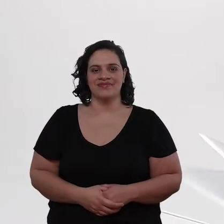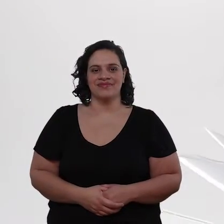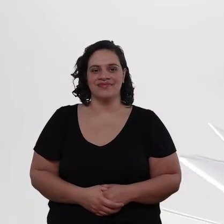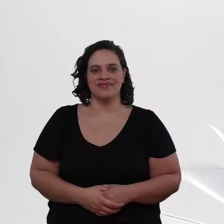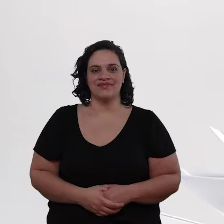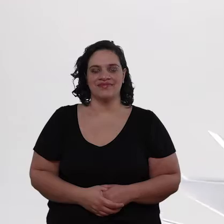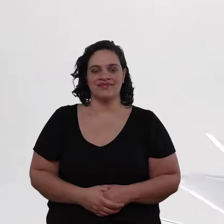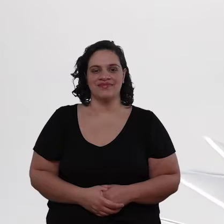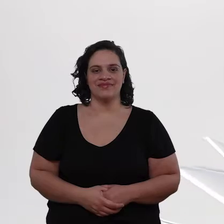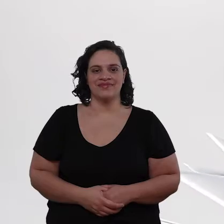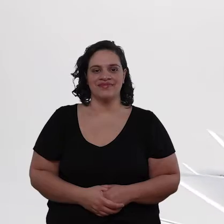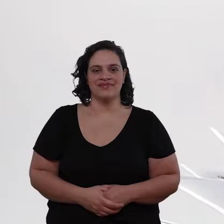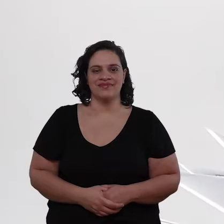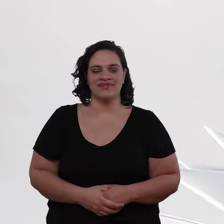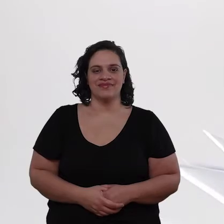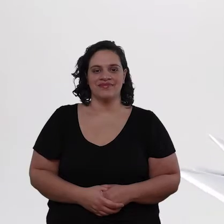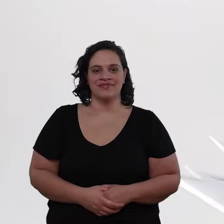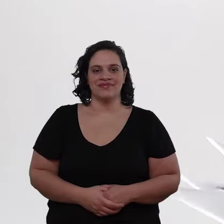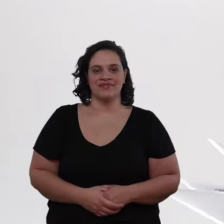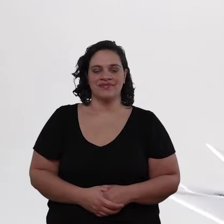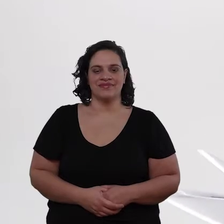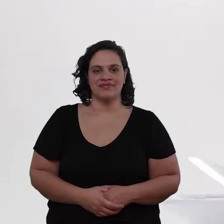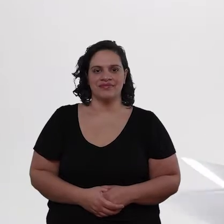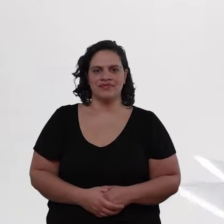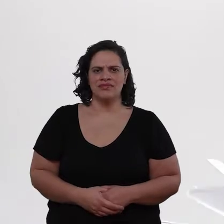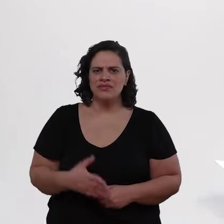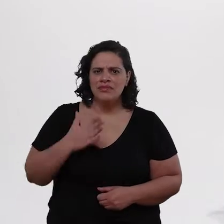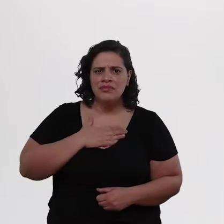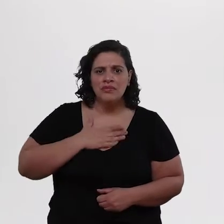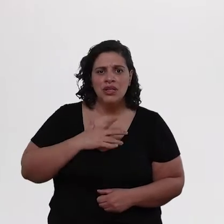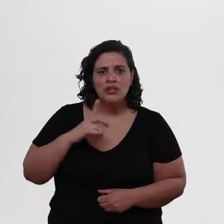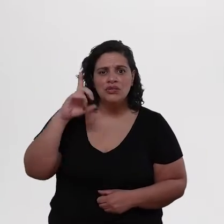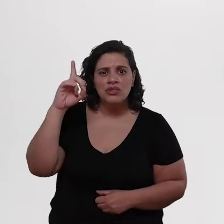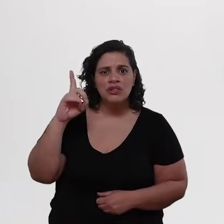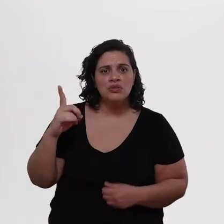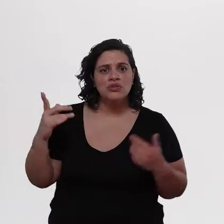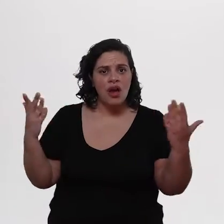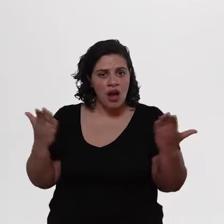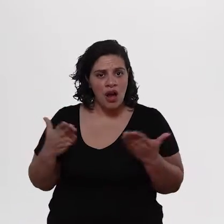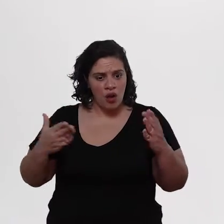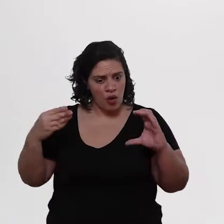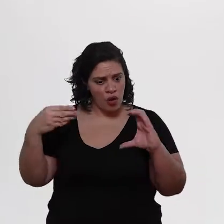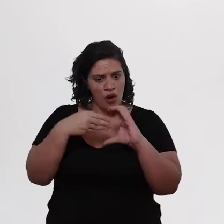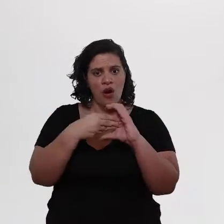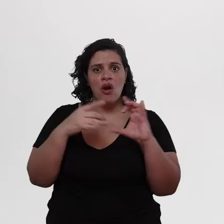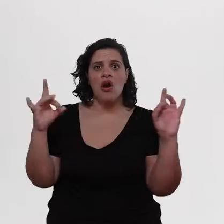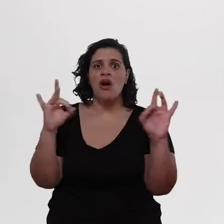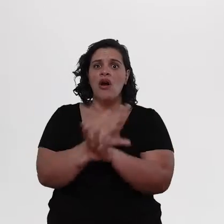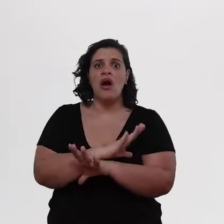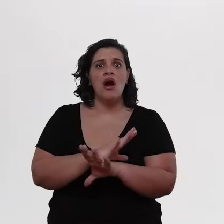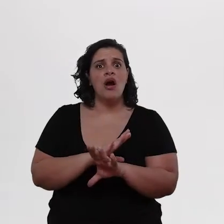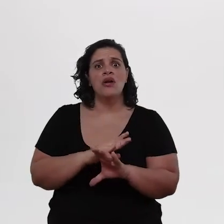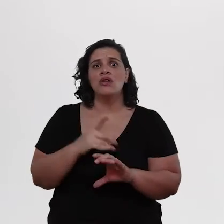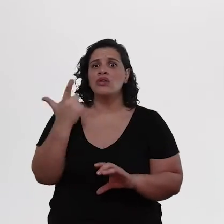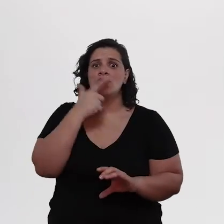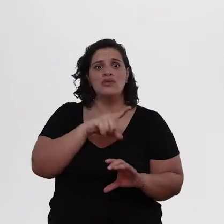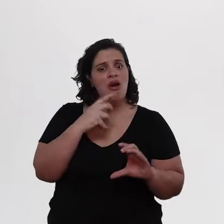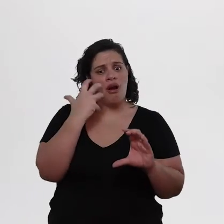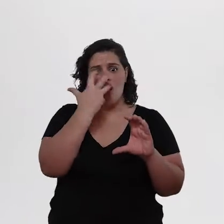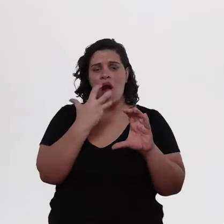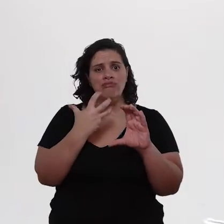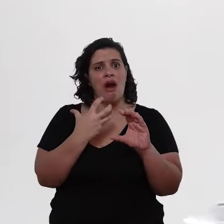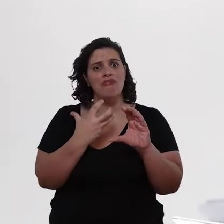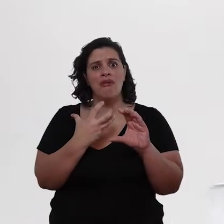Tate o tutim, data e tindim. Azei. Meu Deus, agora que estava completo, não